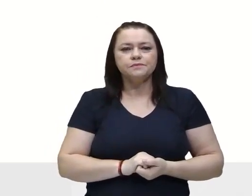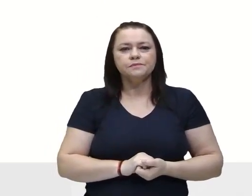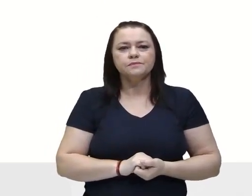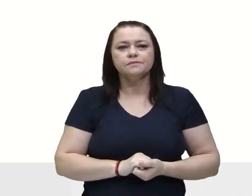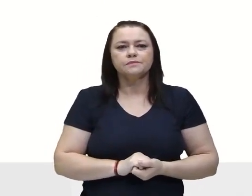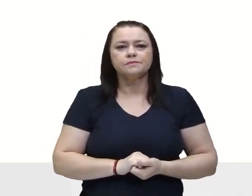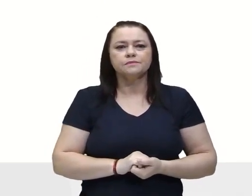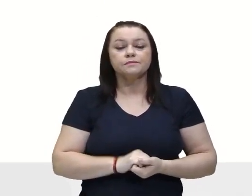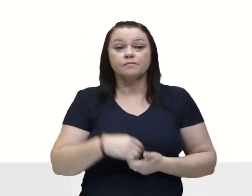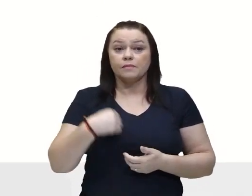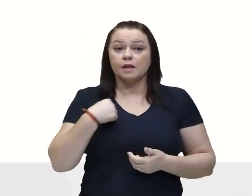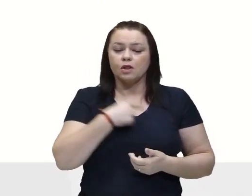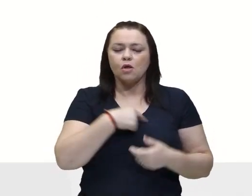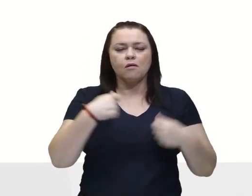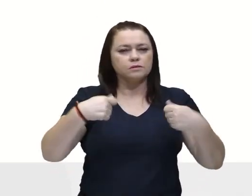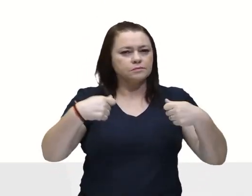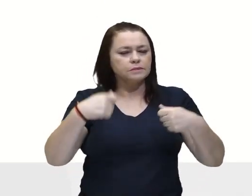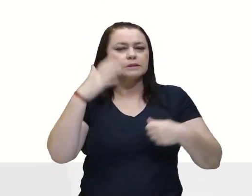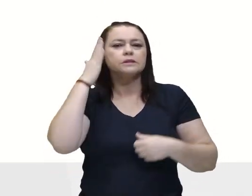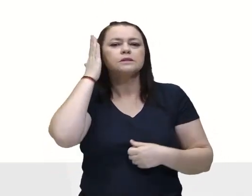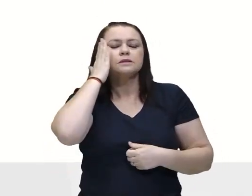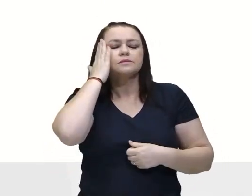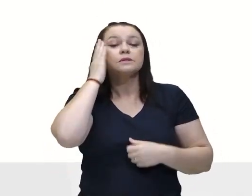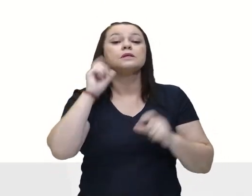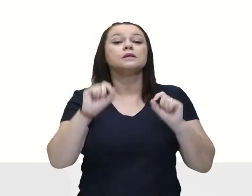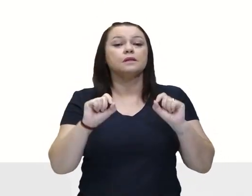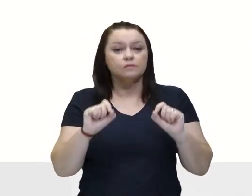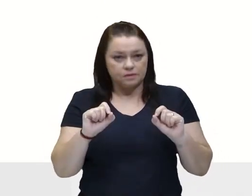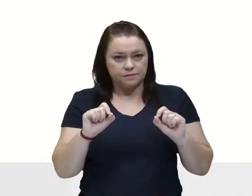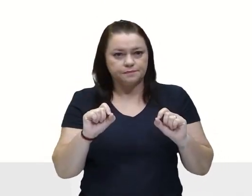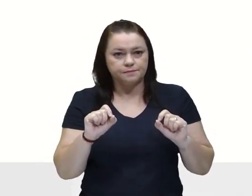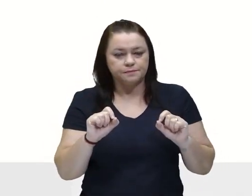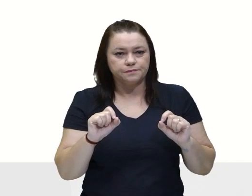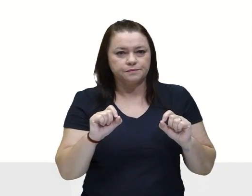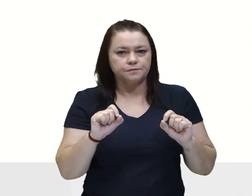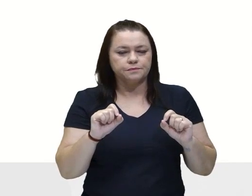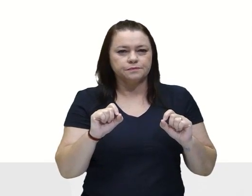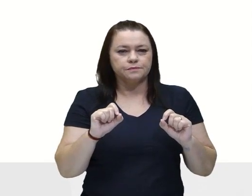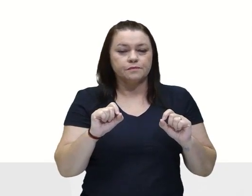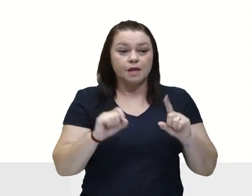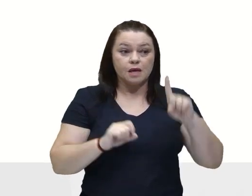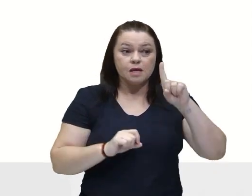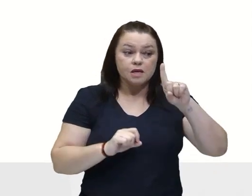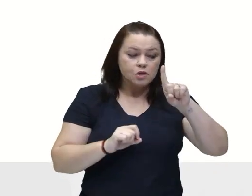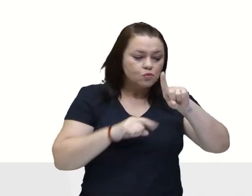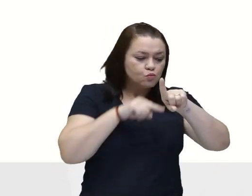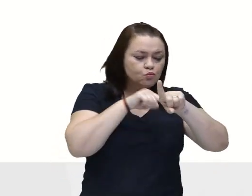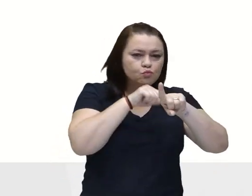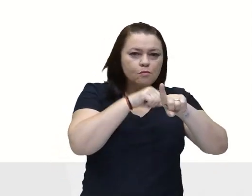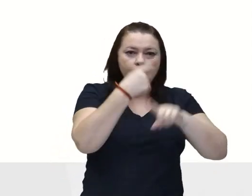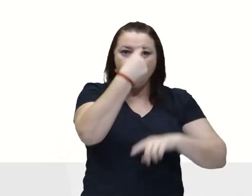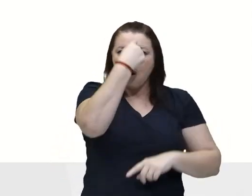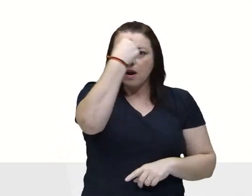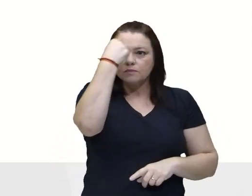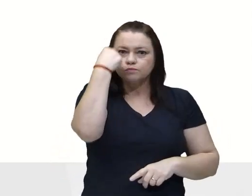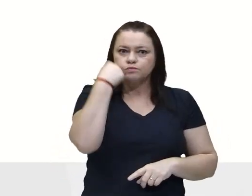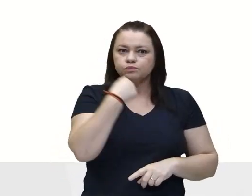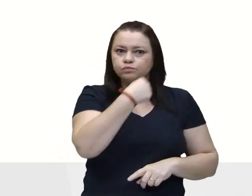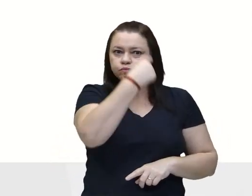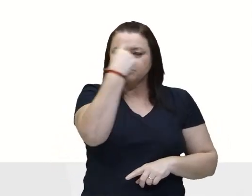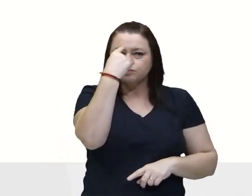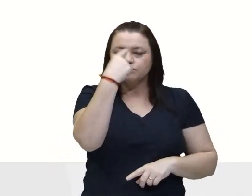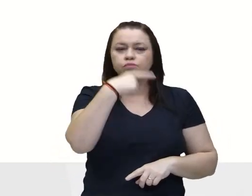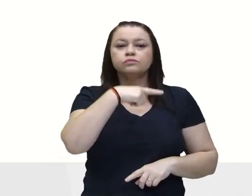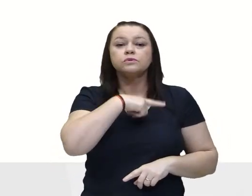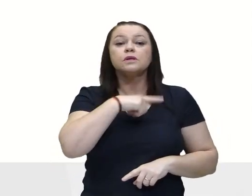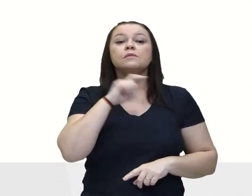Nós temos que entender o seguinte, que em 1 hora nós temos o